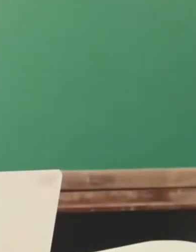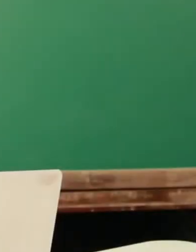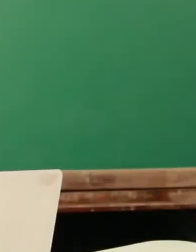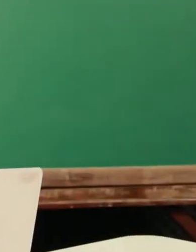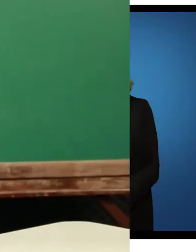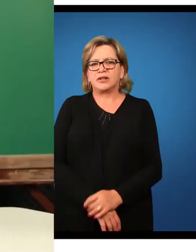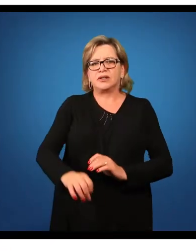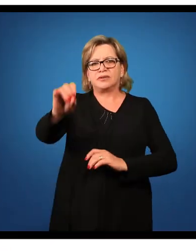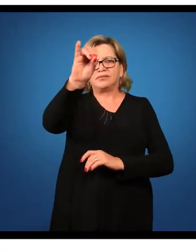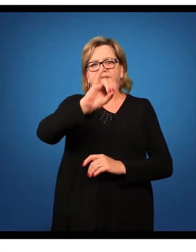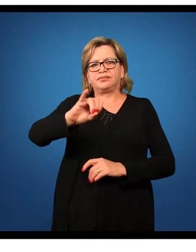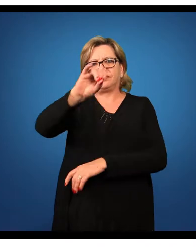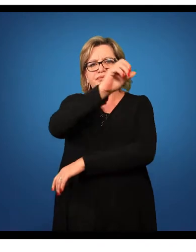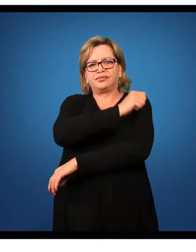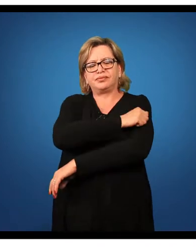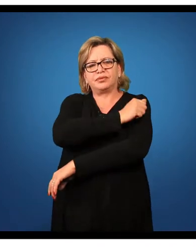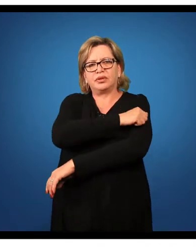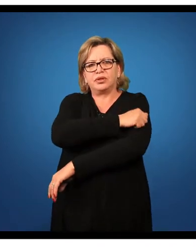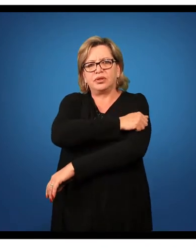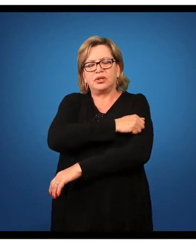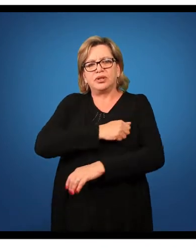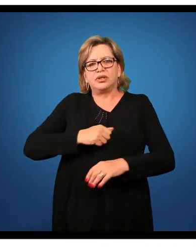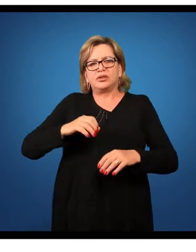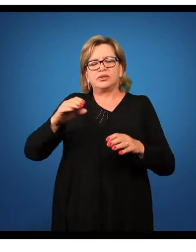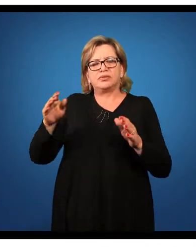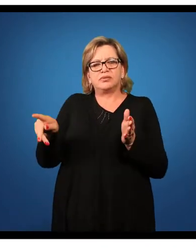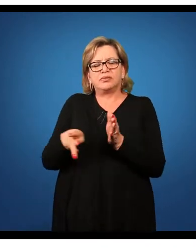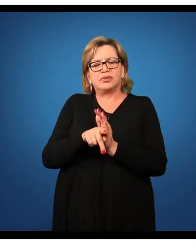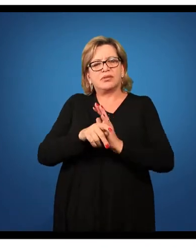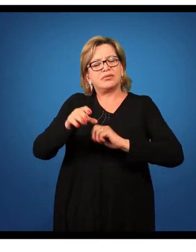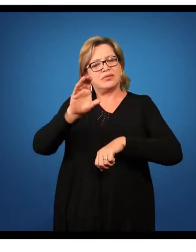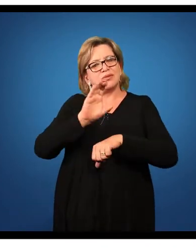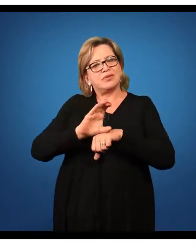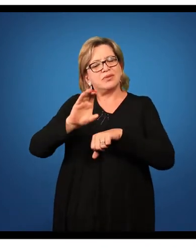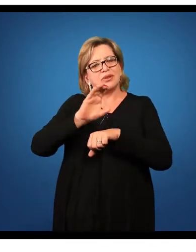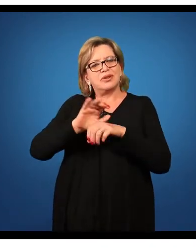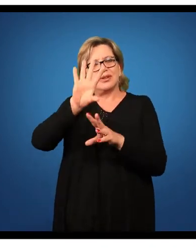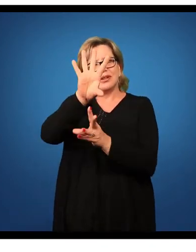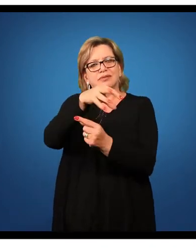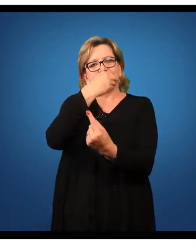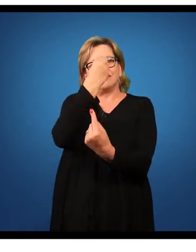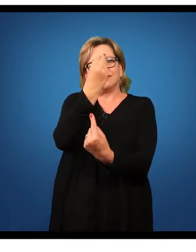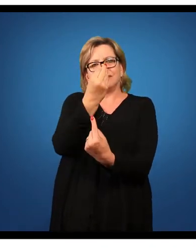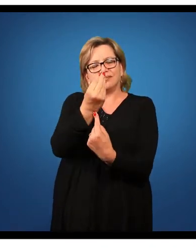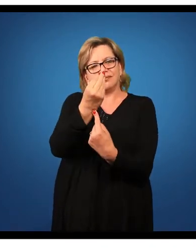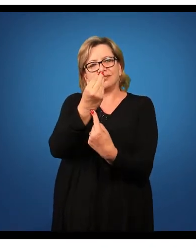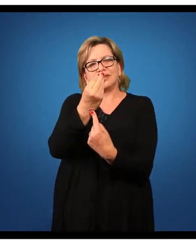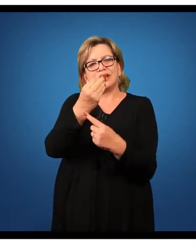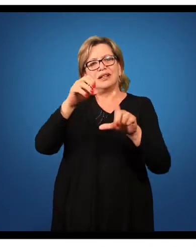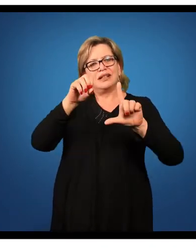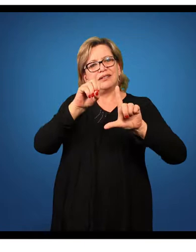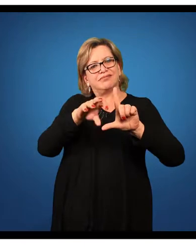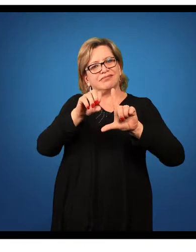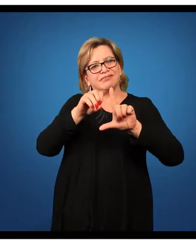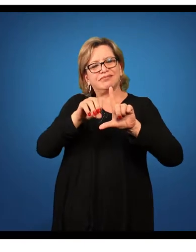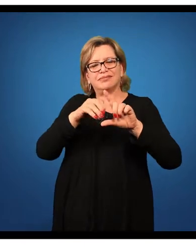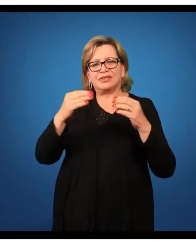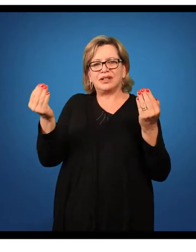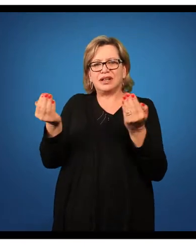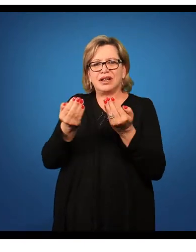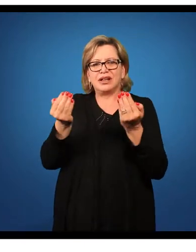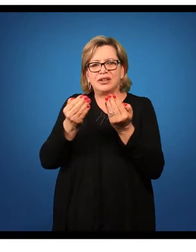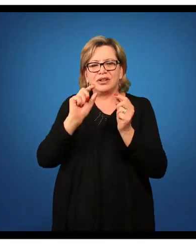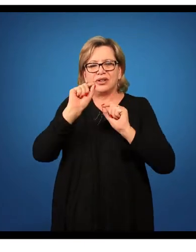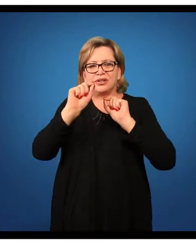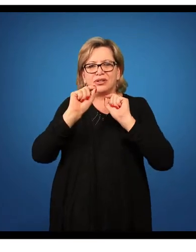olá alunos do curso de licenciatura em artes é com grande satisfação que o retorno ao curso pra quem não